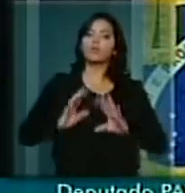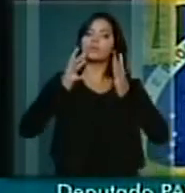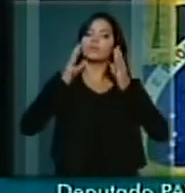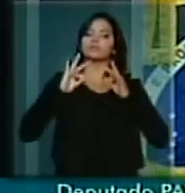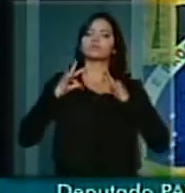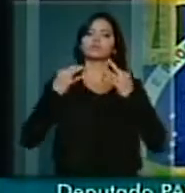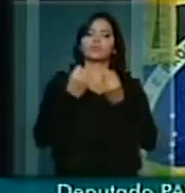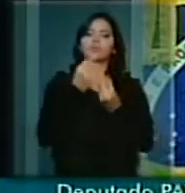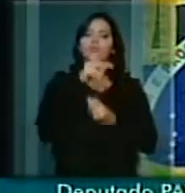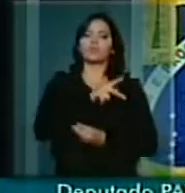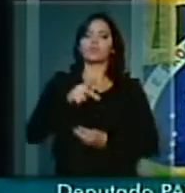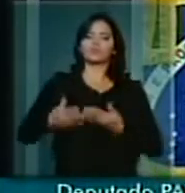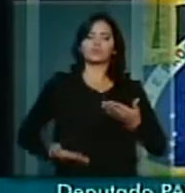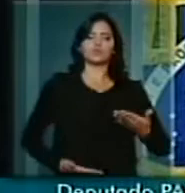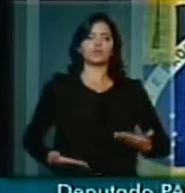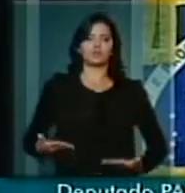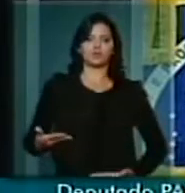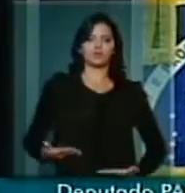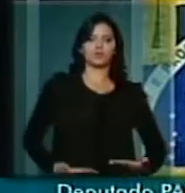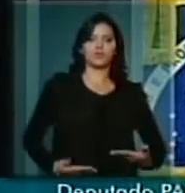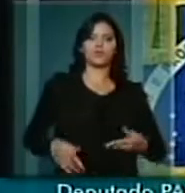os professores, servidores,